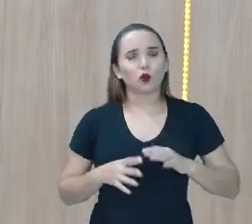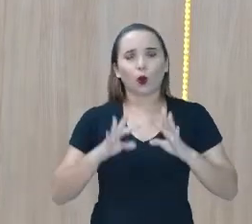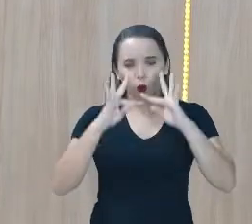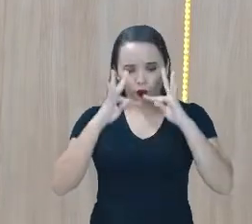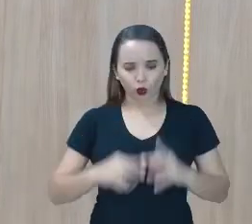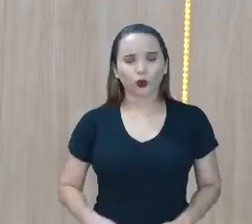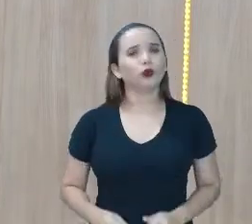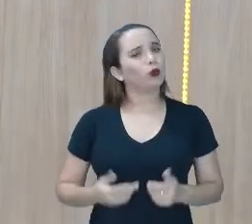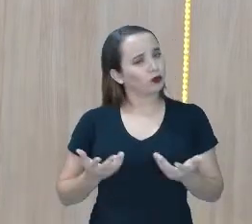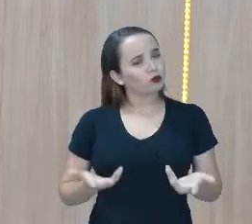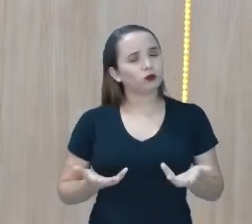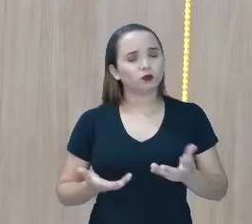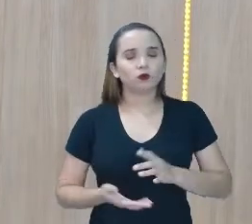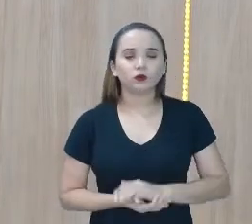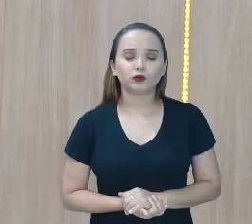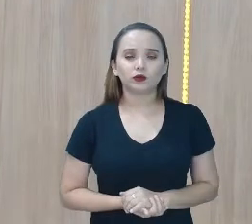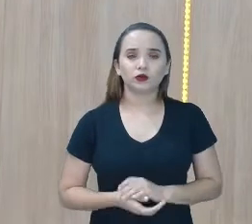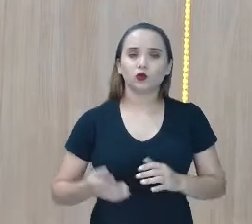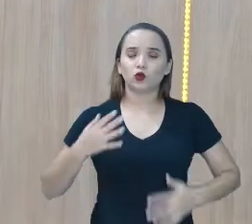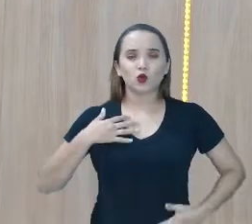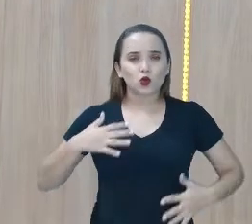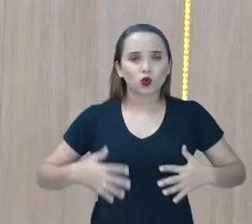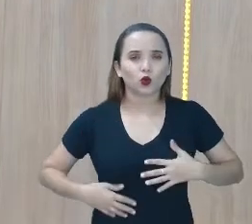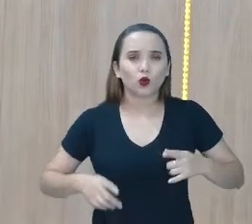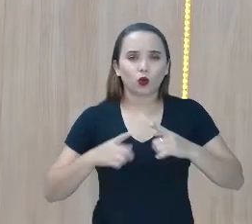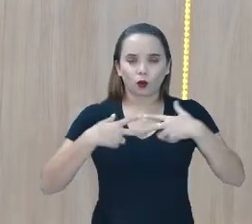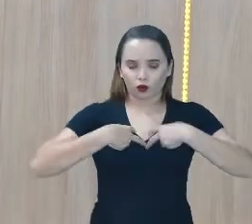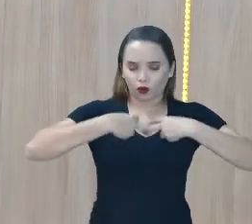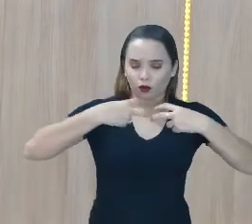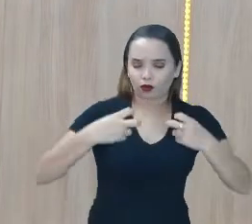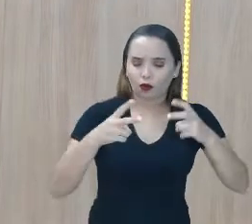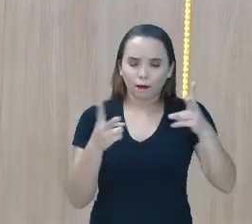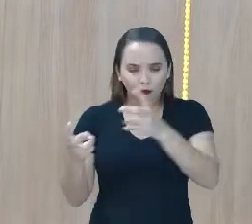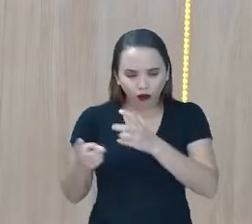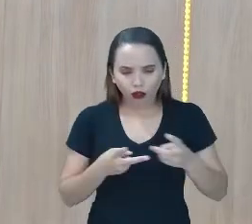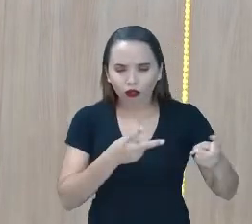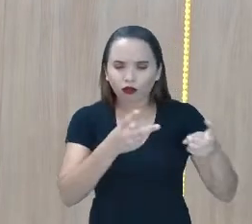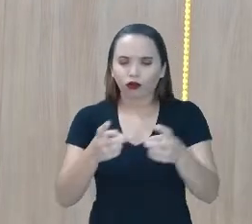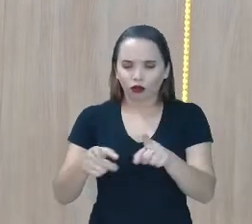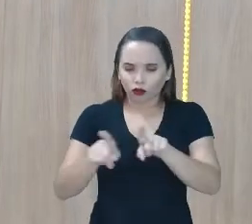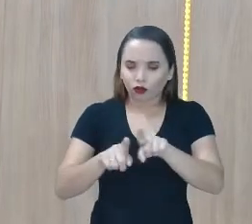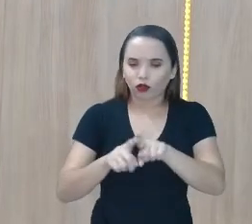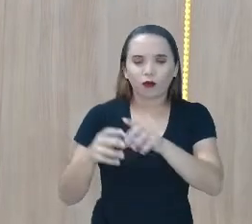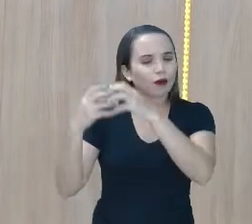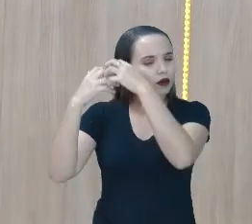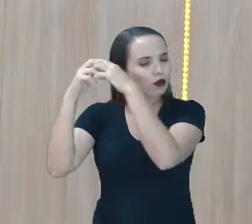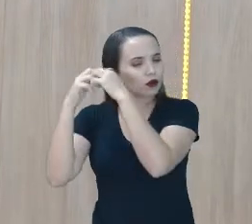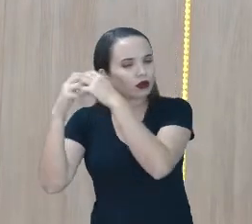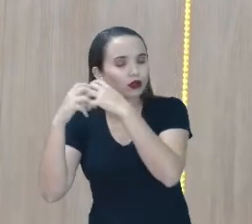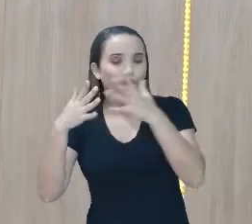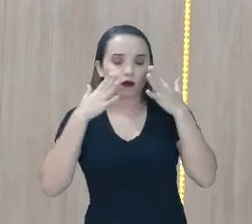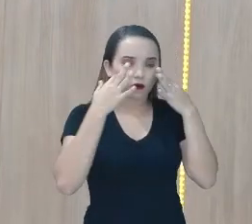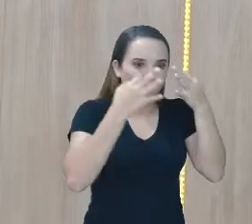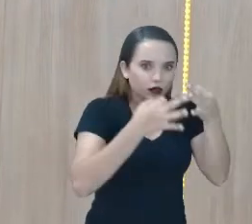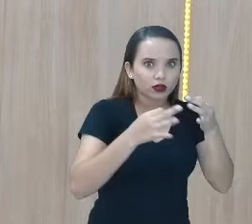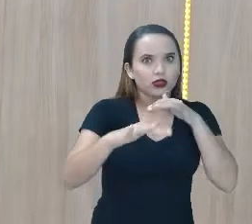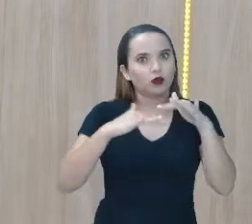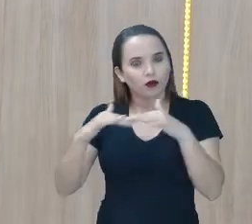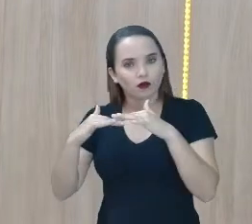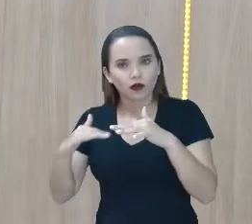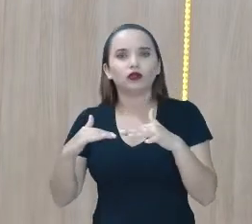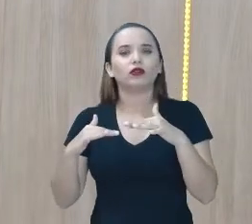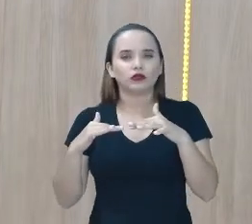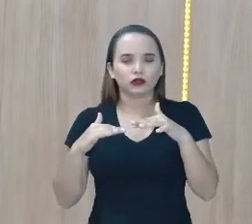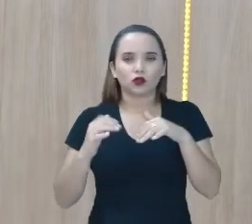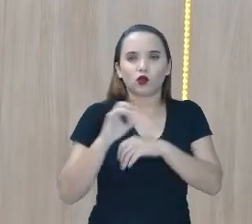integral, né, do corpo, com as percepções, com a organização cognitiva, a atenção, mobilização de